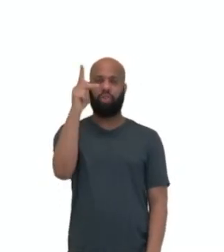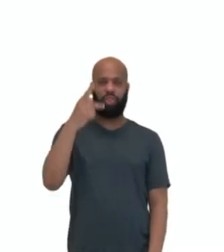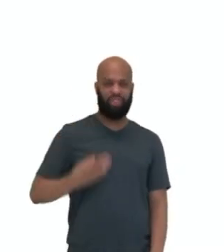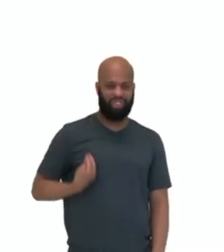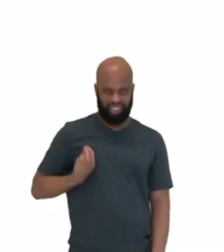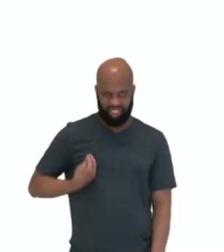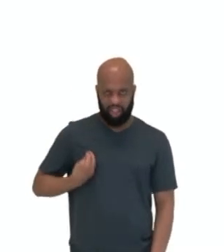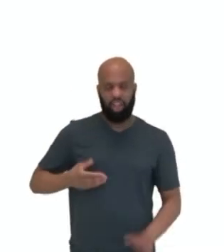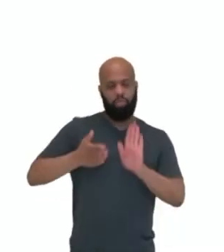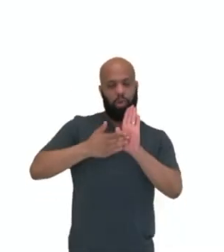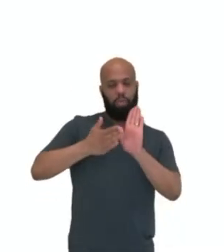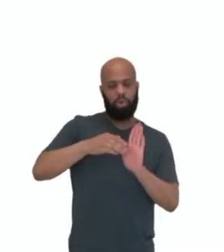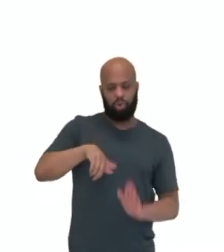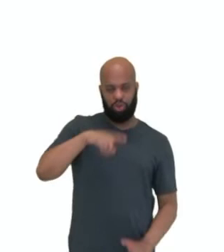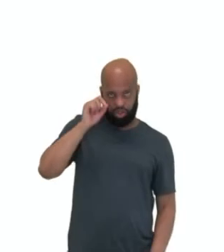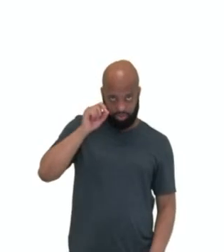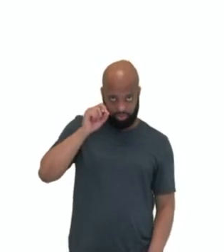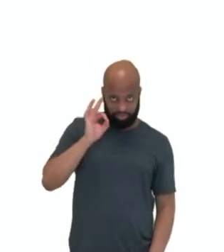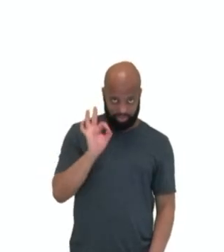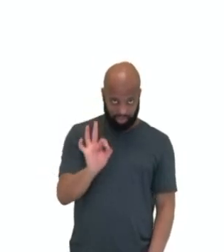escolhida. Localizou?